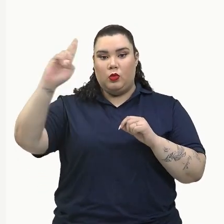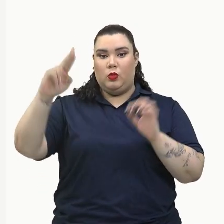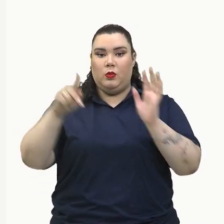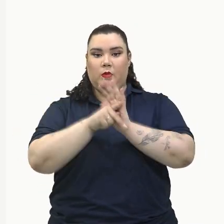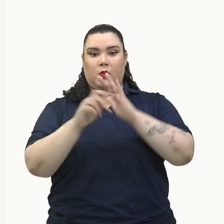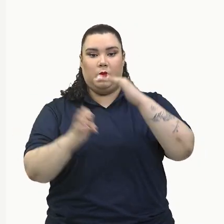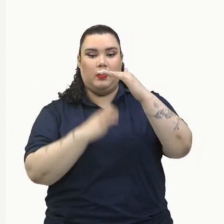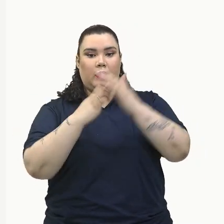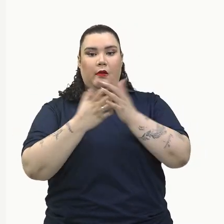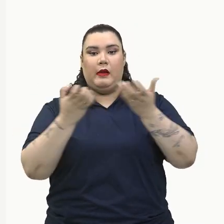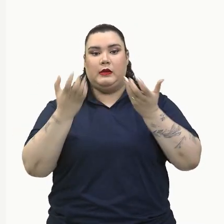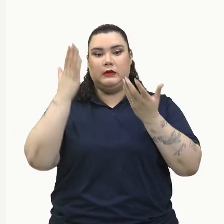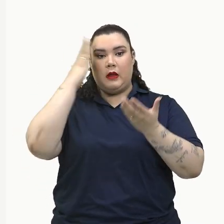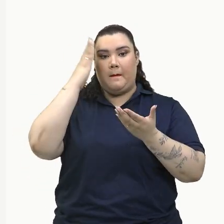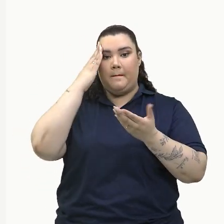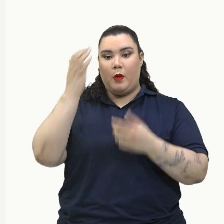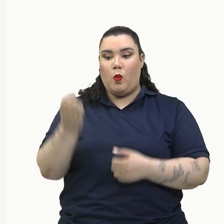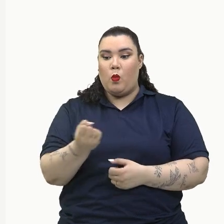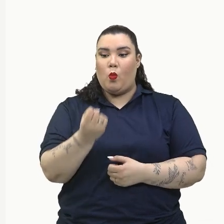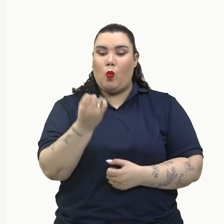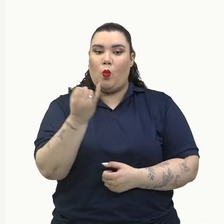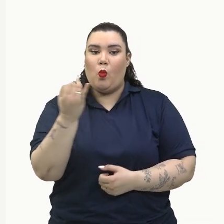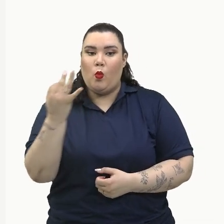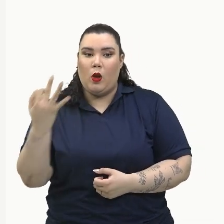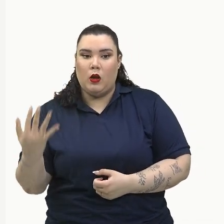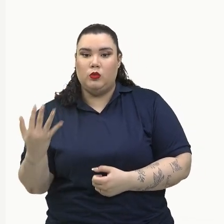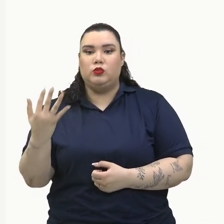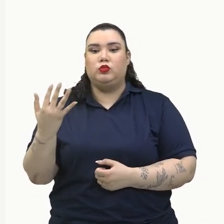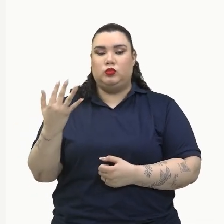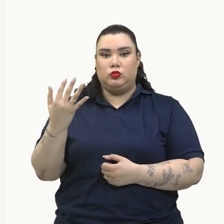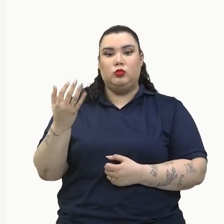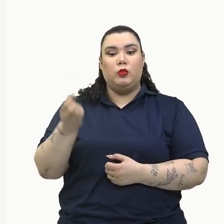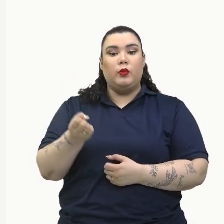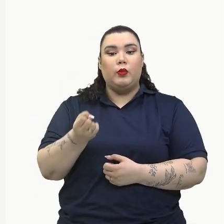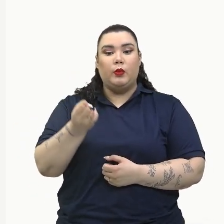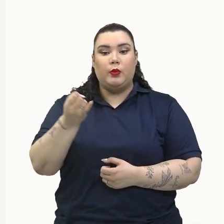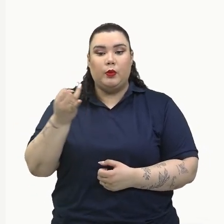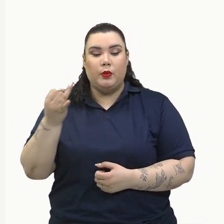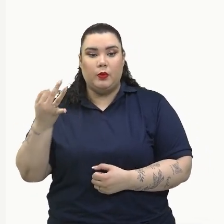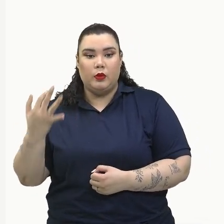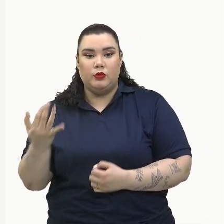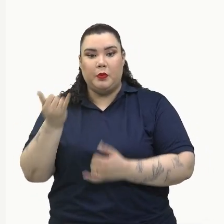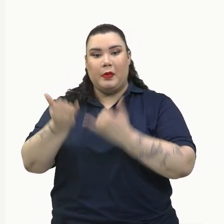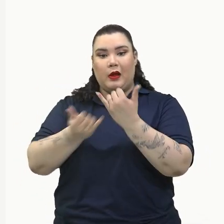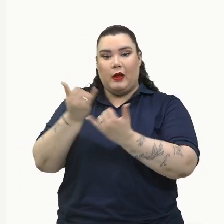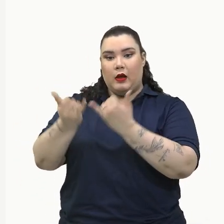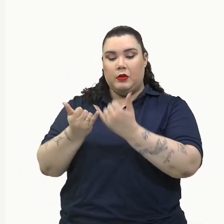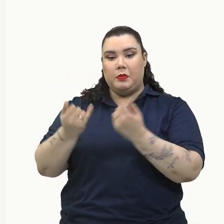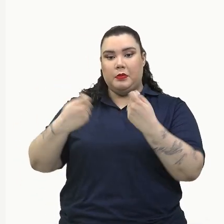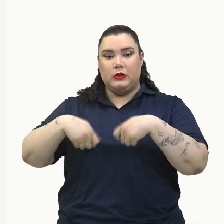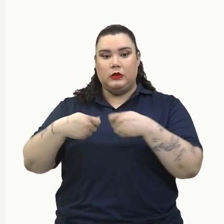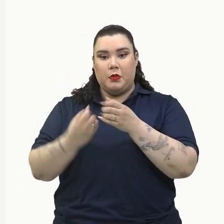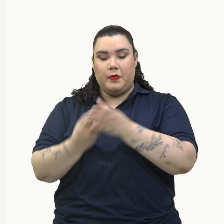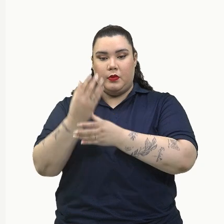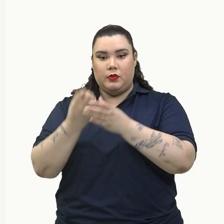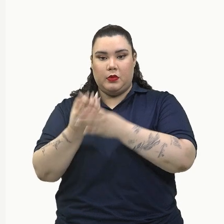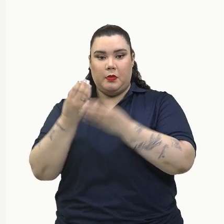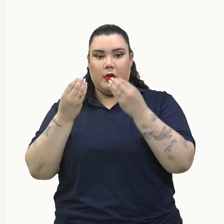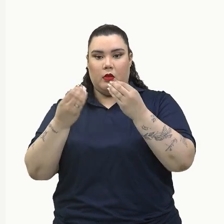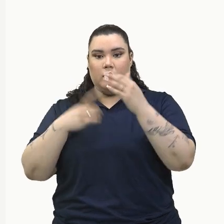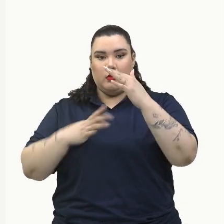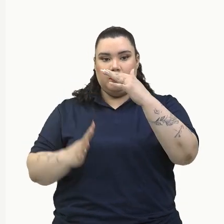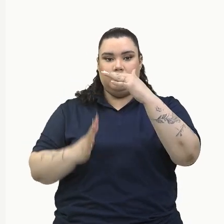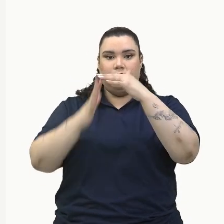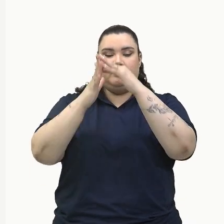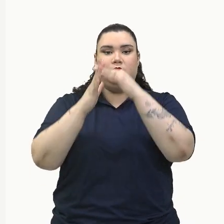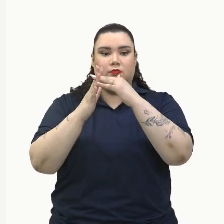saber quantas unidades, olha só, importante aí, de brinquedos devem ser produzidas para